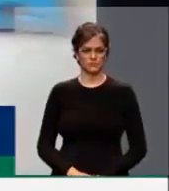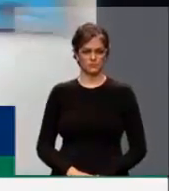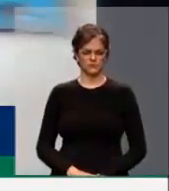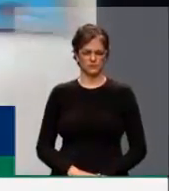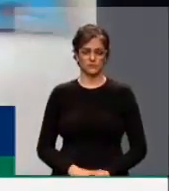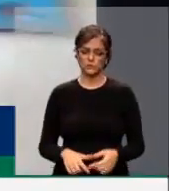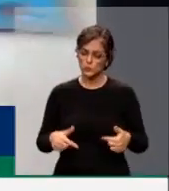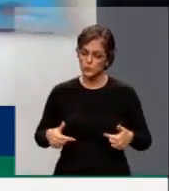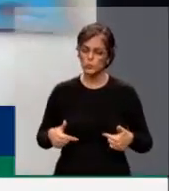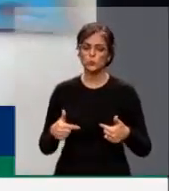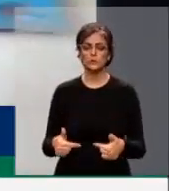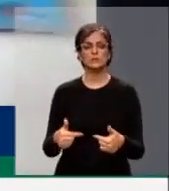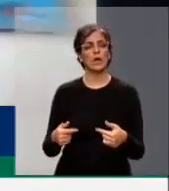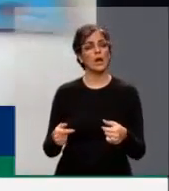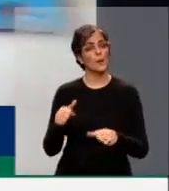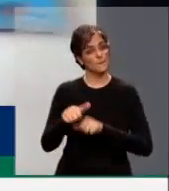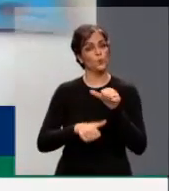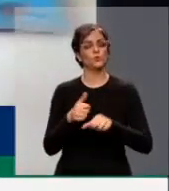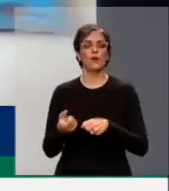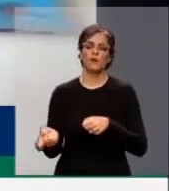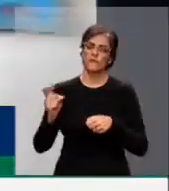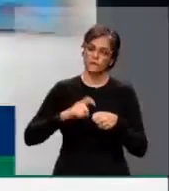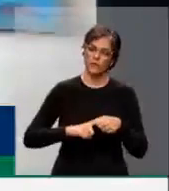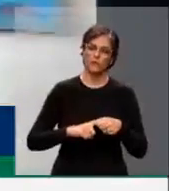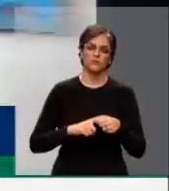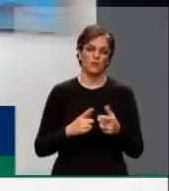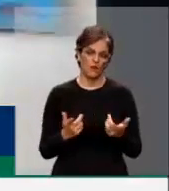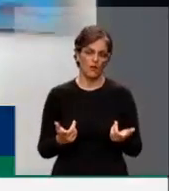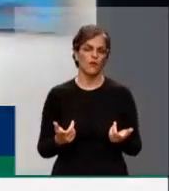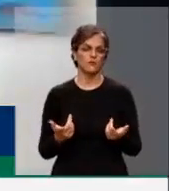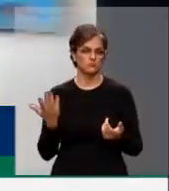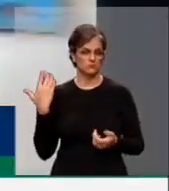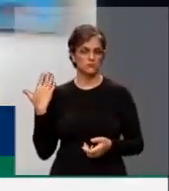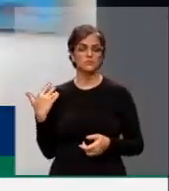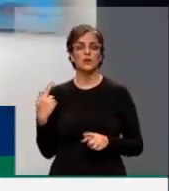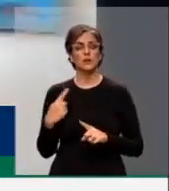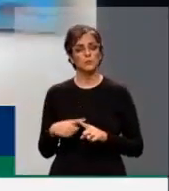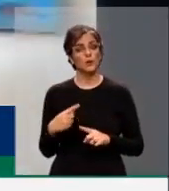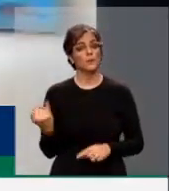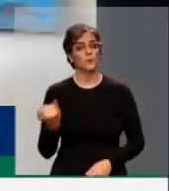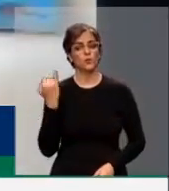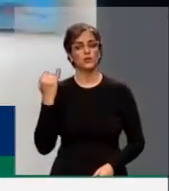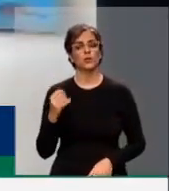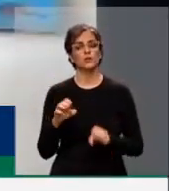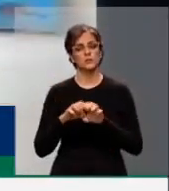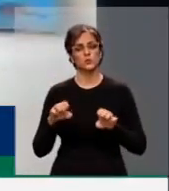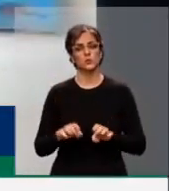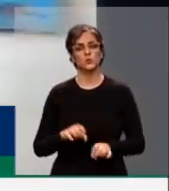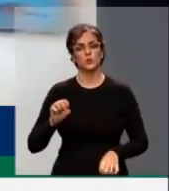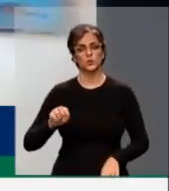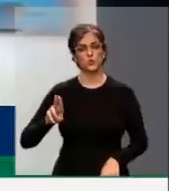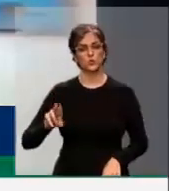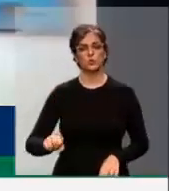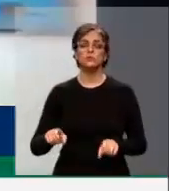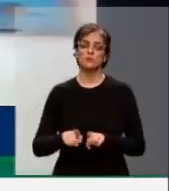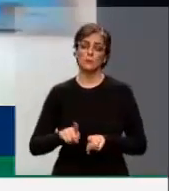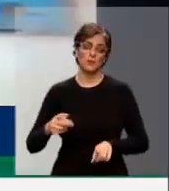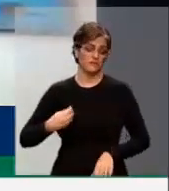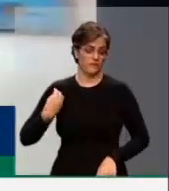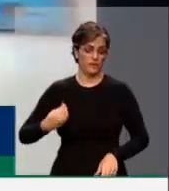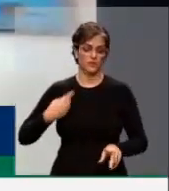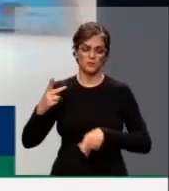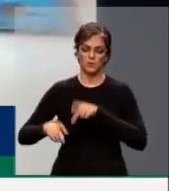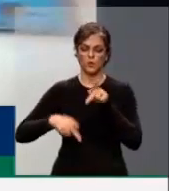pela revogação, né, dessa portaria, ela é importante para a estrutura do SUS, mas é para a vida da população